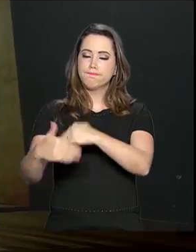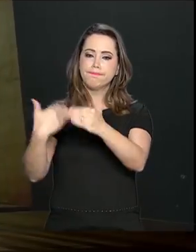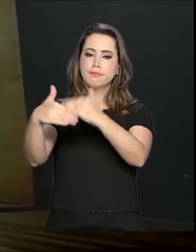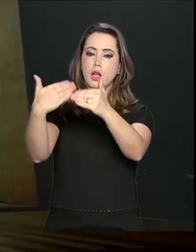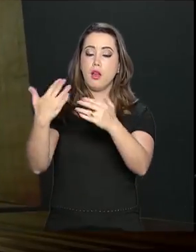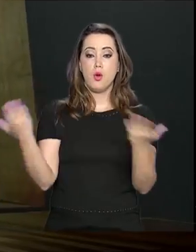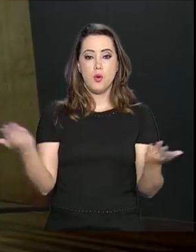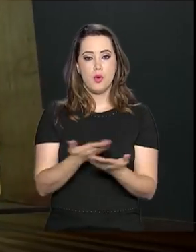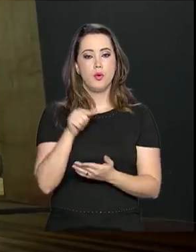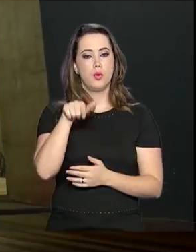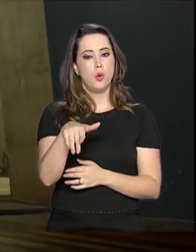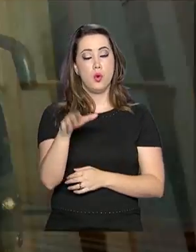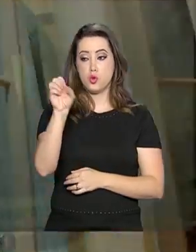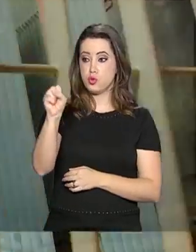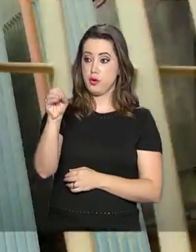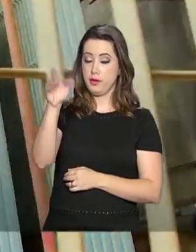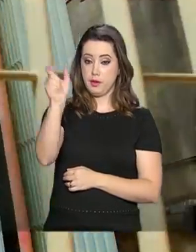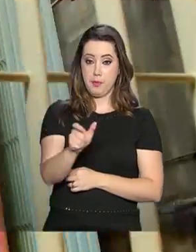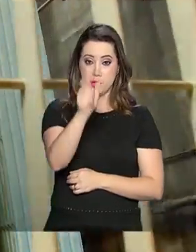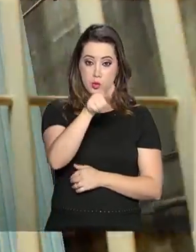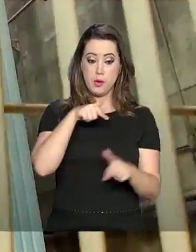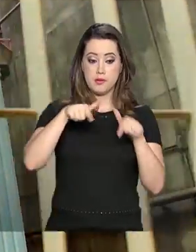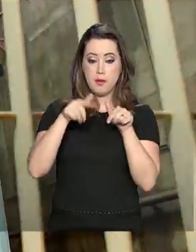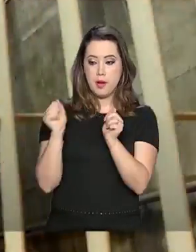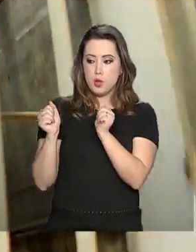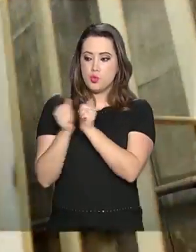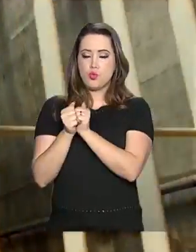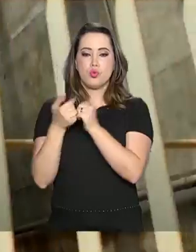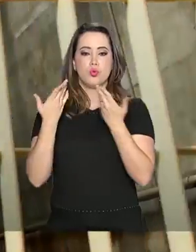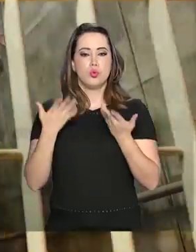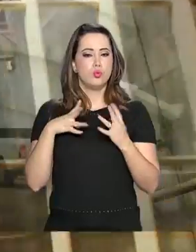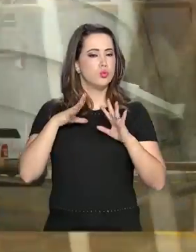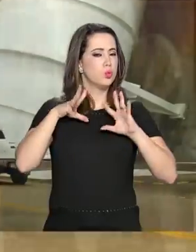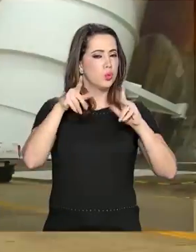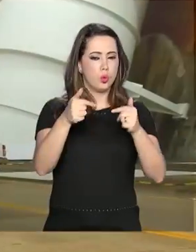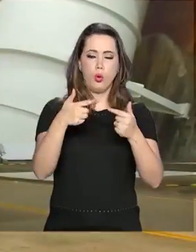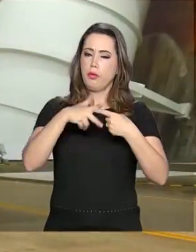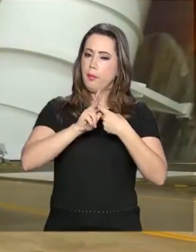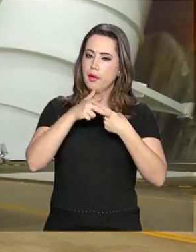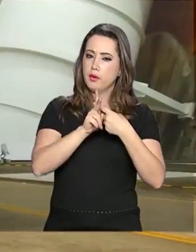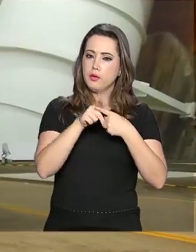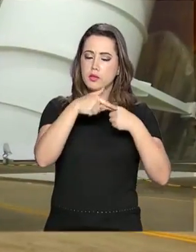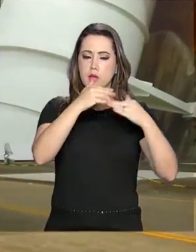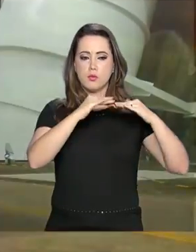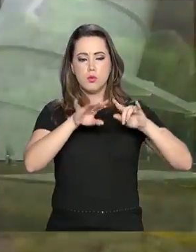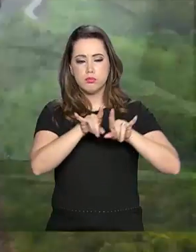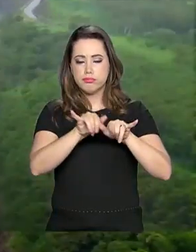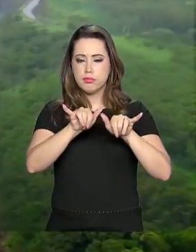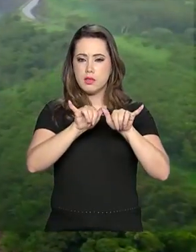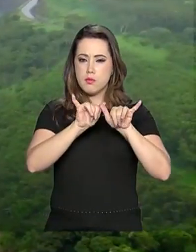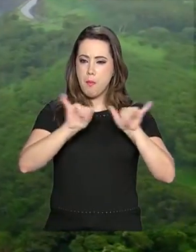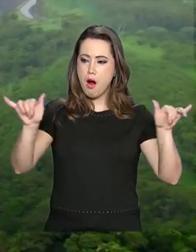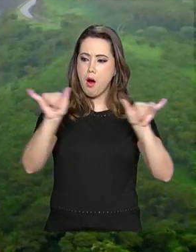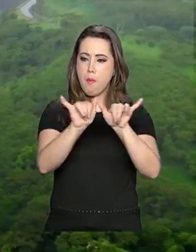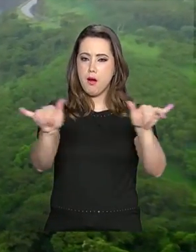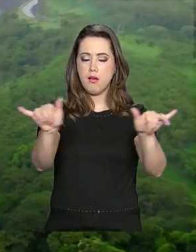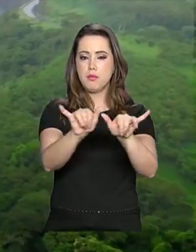Hoje eu tenho uma divisão de 80 pessoas, a gente executa toda a manutenção elétrica de baixa tensão dentro da usina.